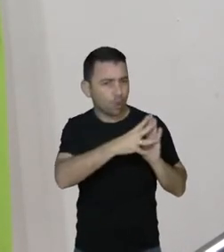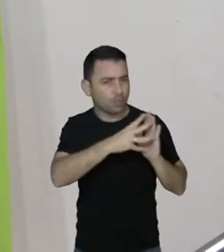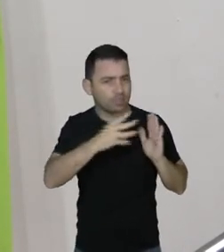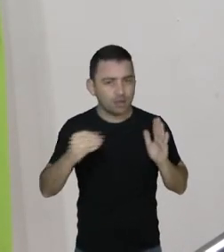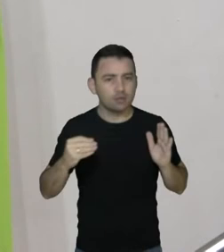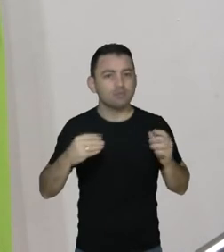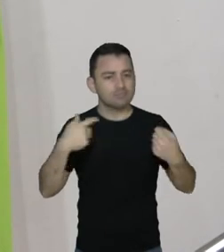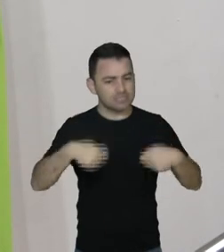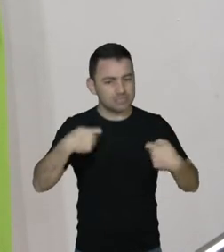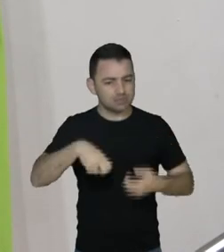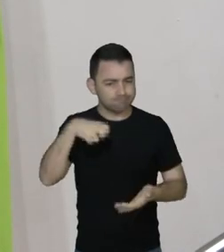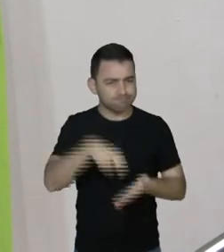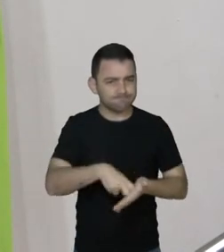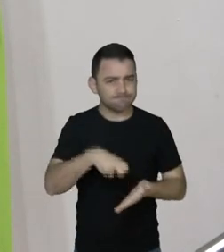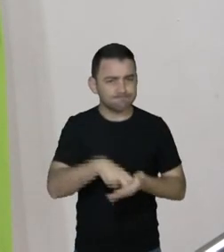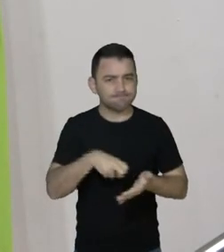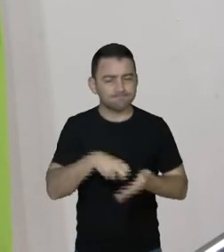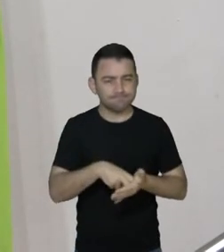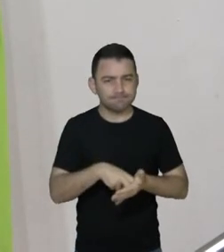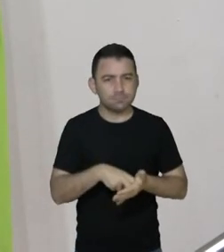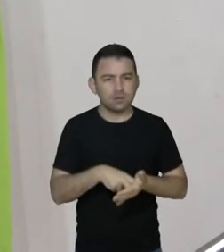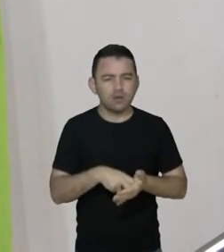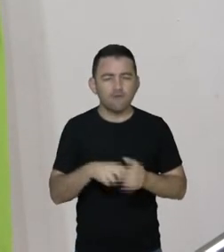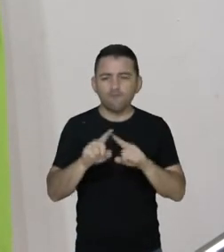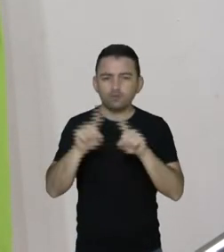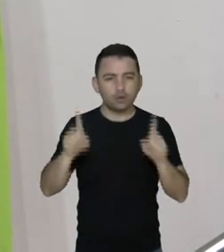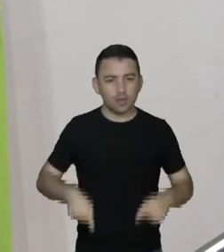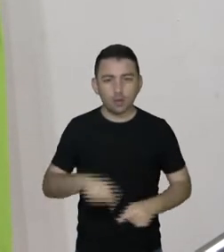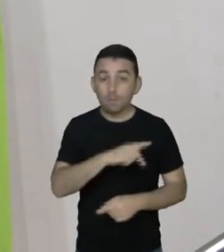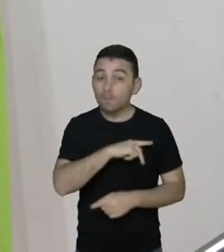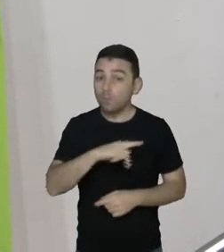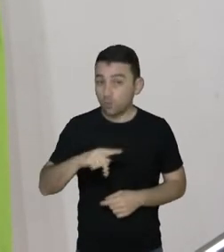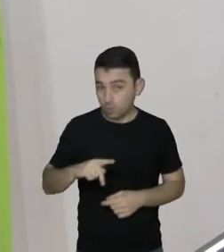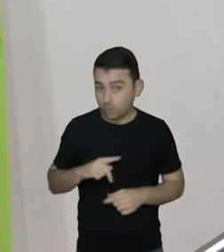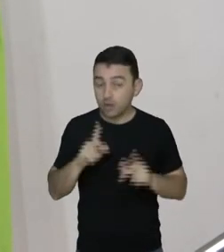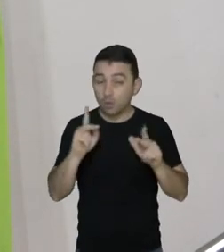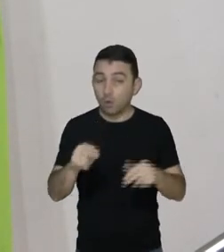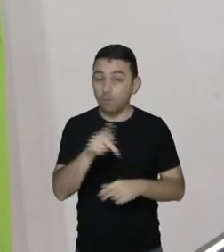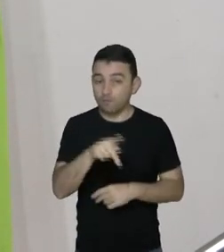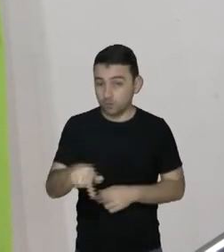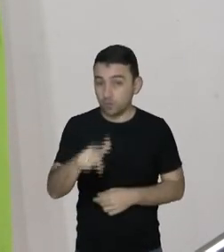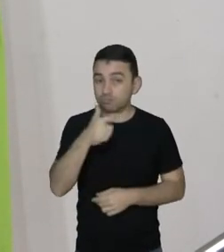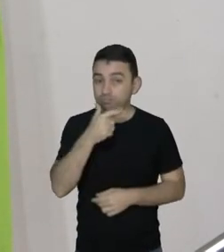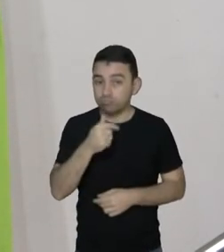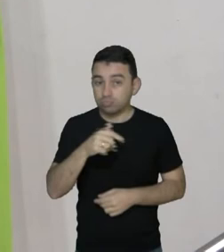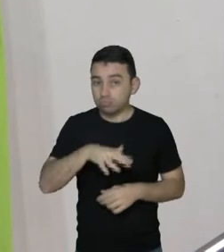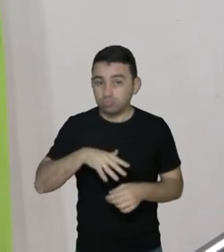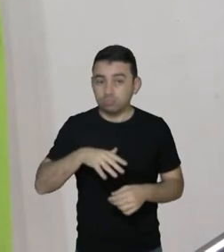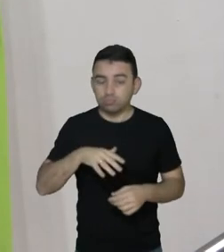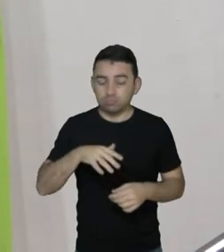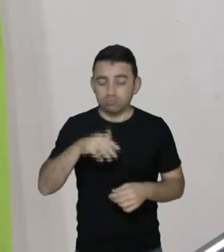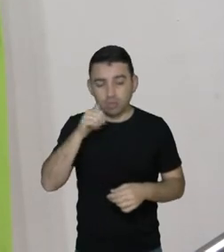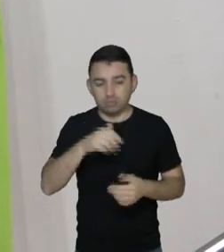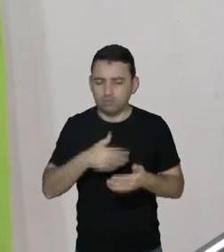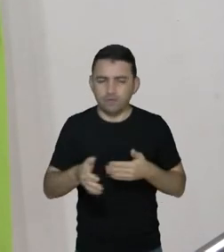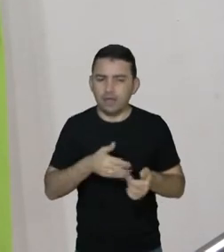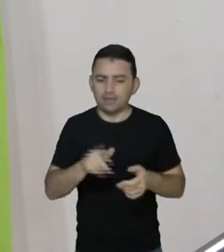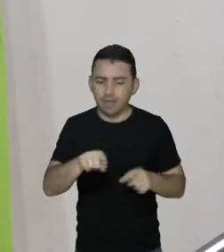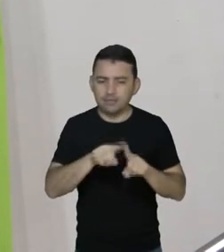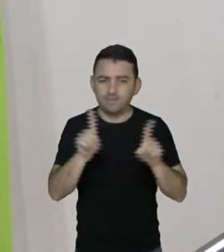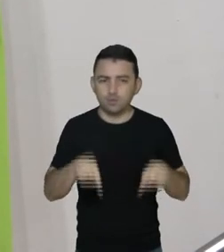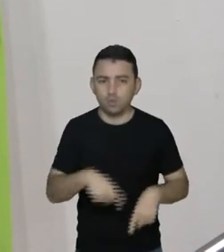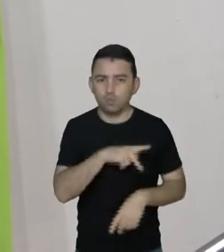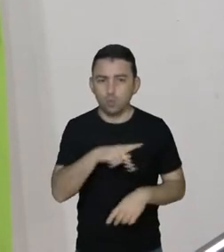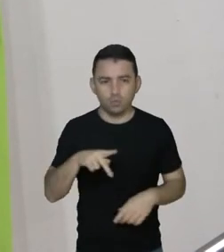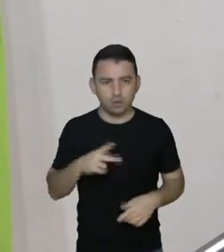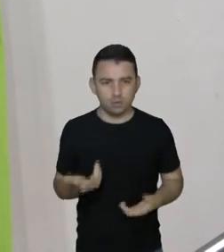precisa ser punido. Os funcionários públicos, como é o caso do professor de escola pública, ele é um servidor público, ele não é